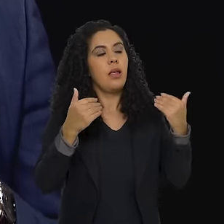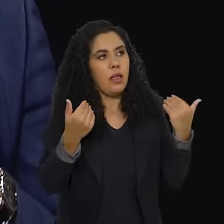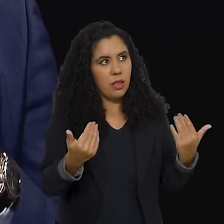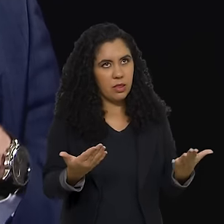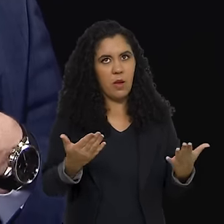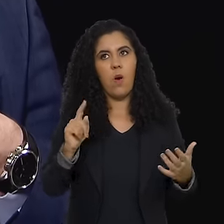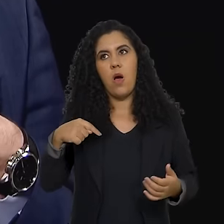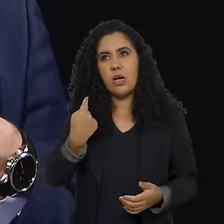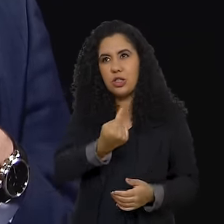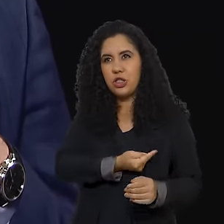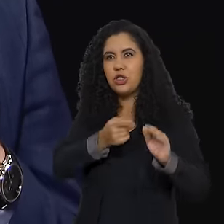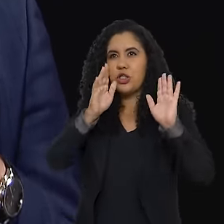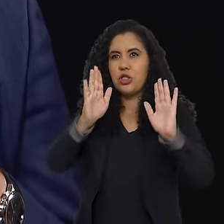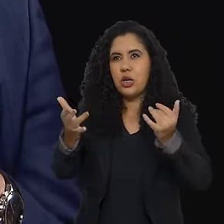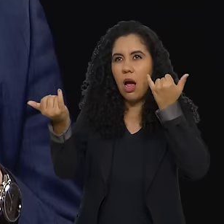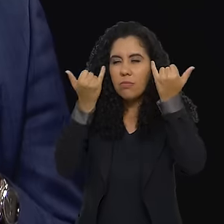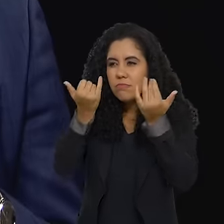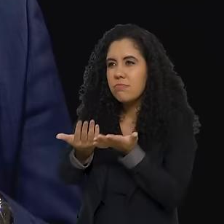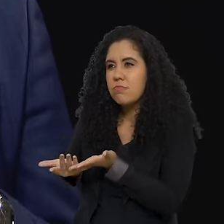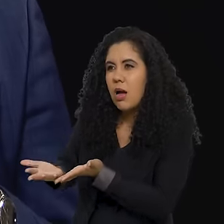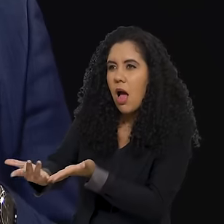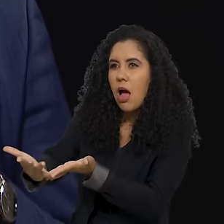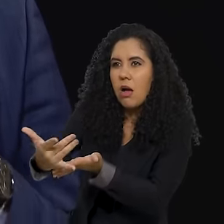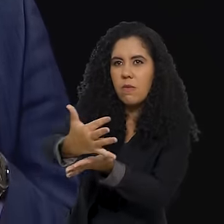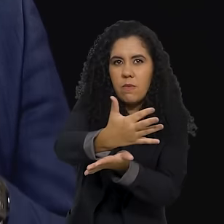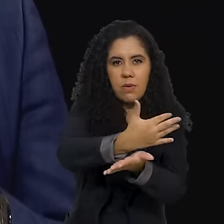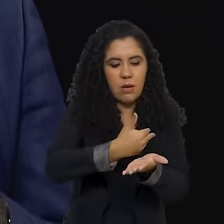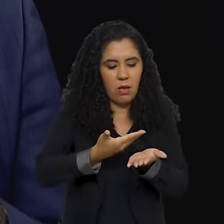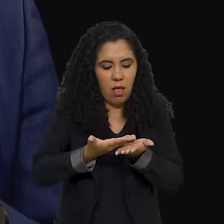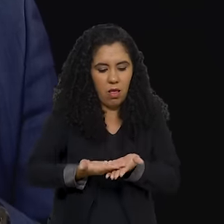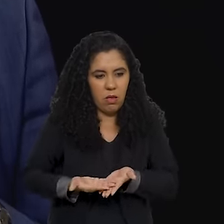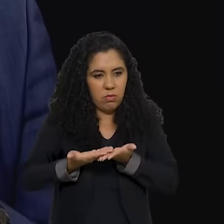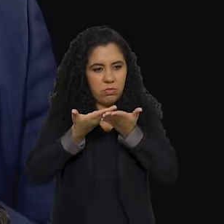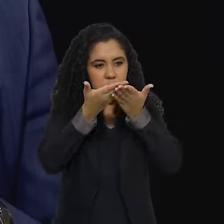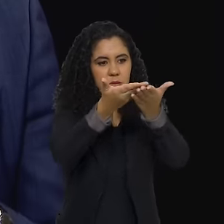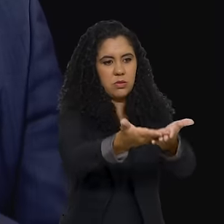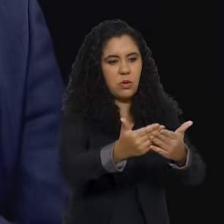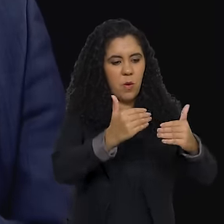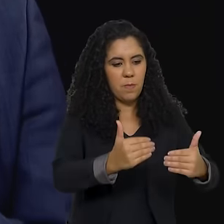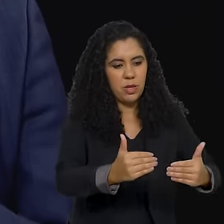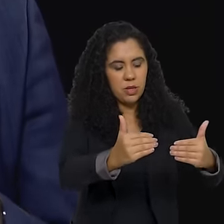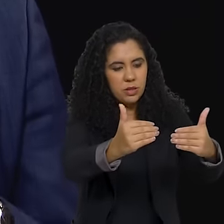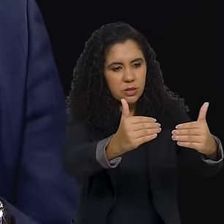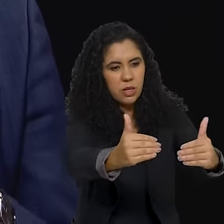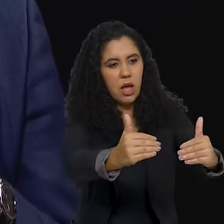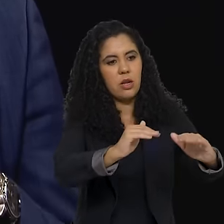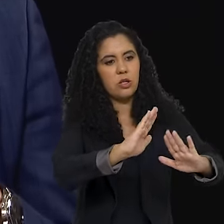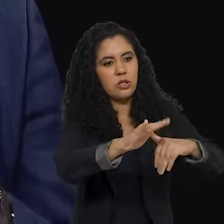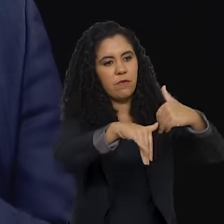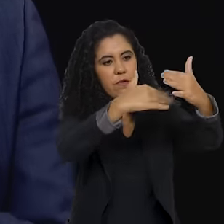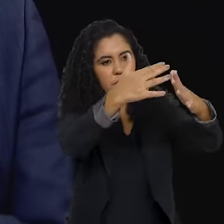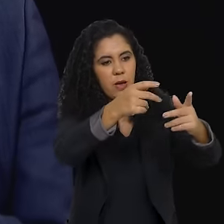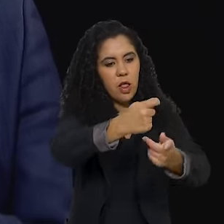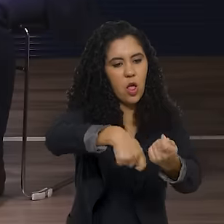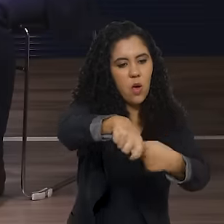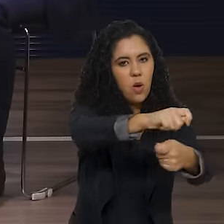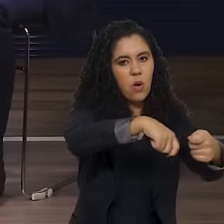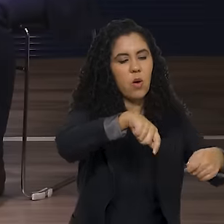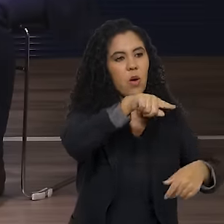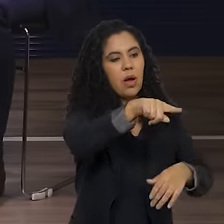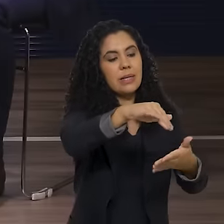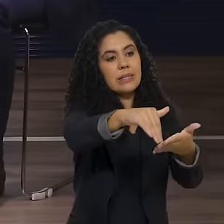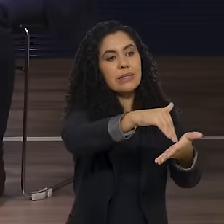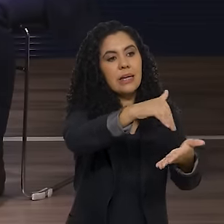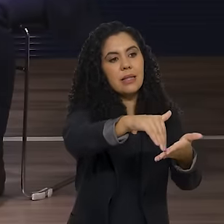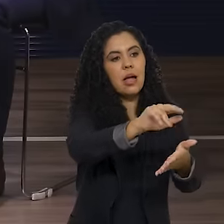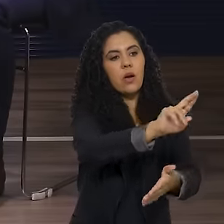já e entregou esse trabalho ao Ministério do Desenvolvimento, Indústria e Comércio, que lá é liderado pelo secretário